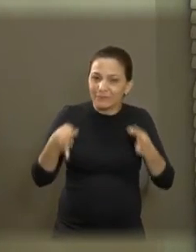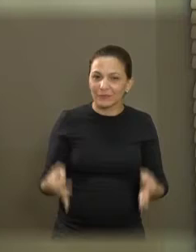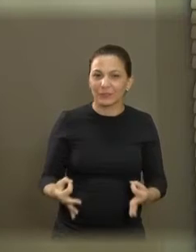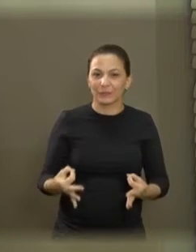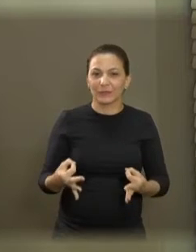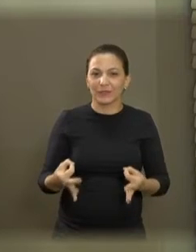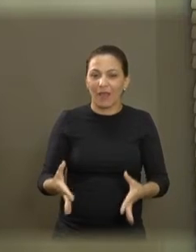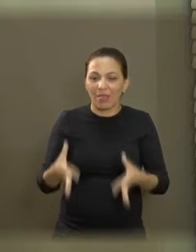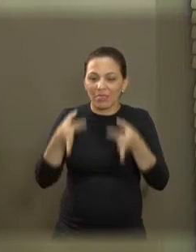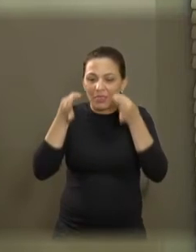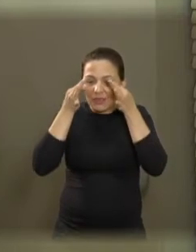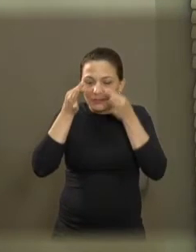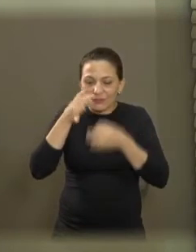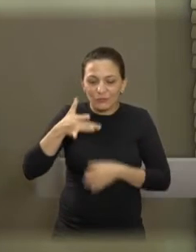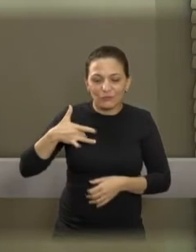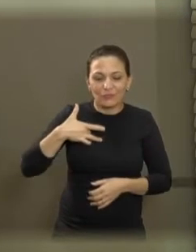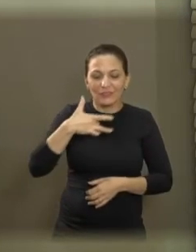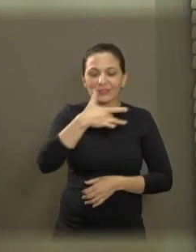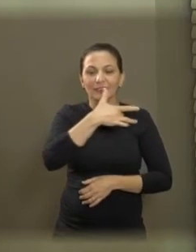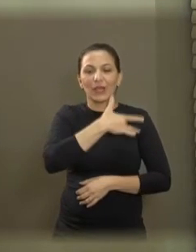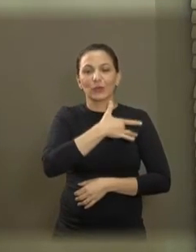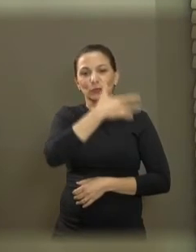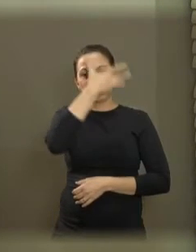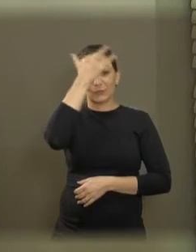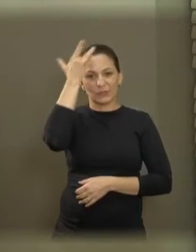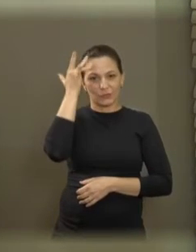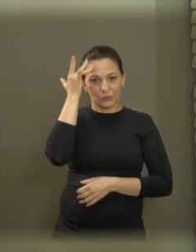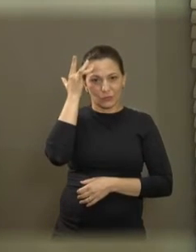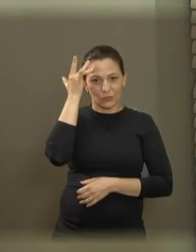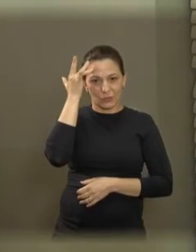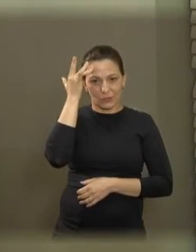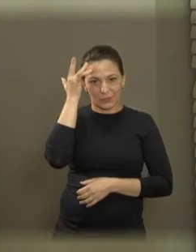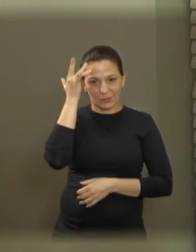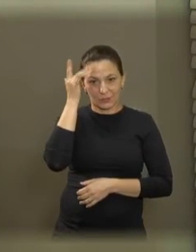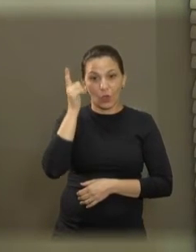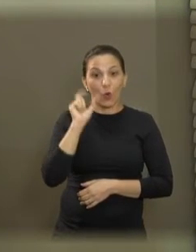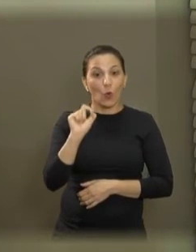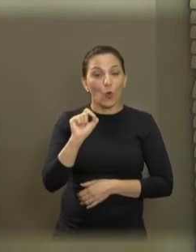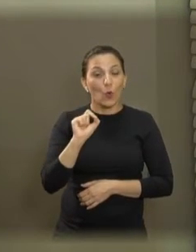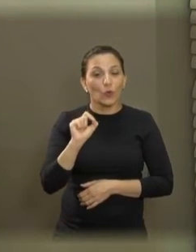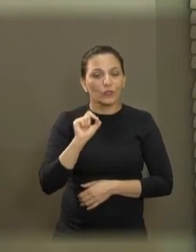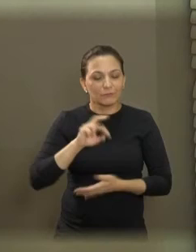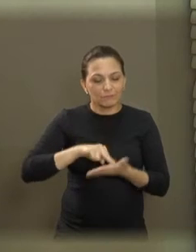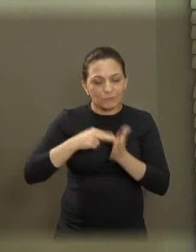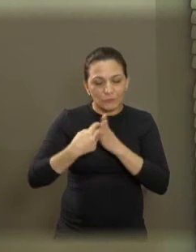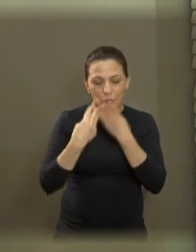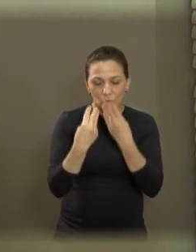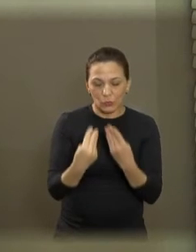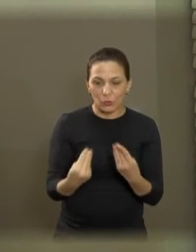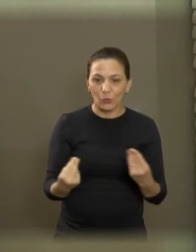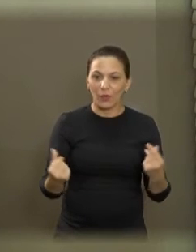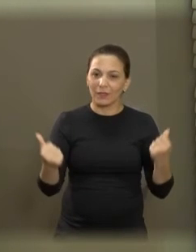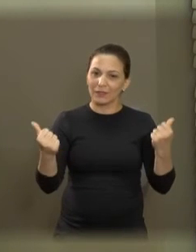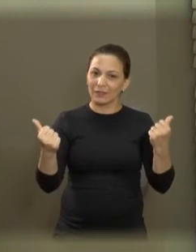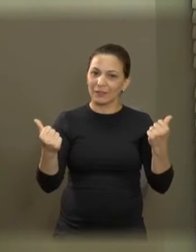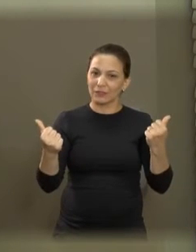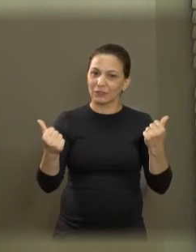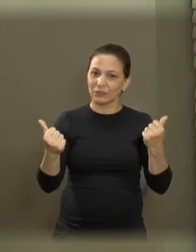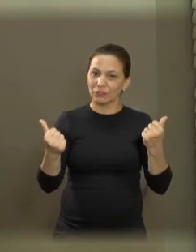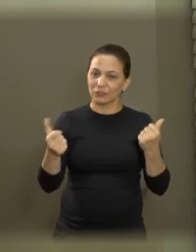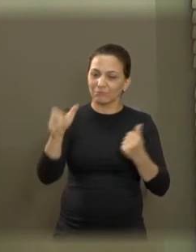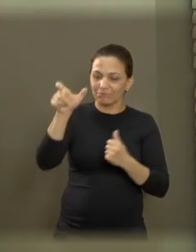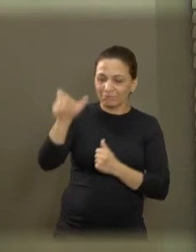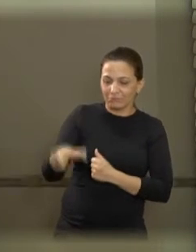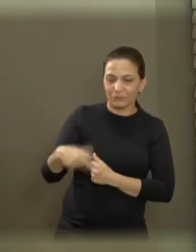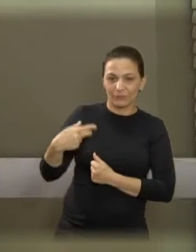a atenção à saúde das pessoas. Então, essa é uma qualidade muito premente da sua